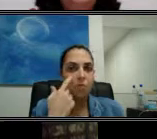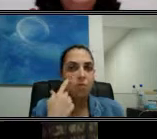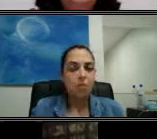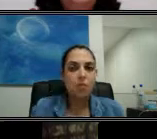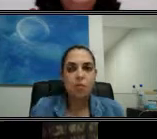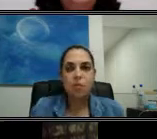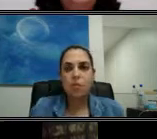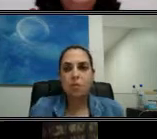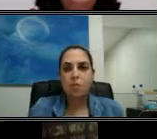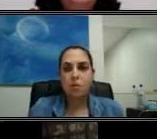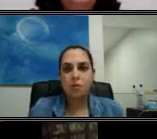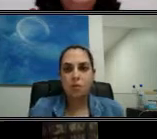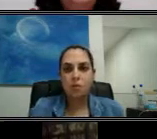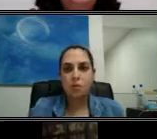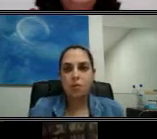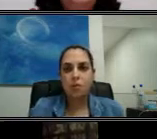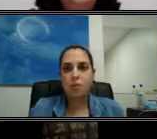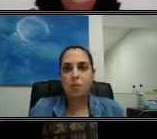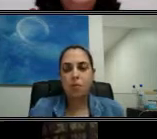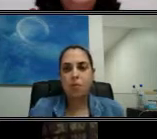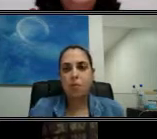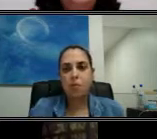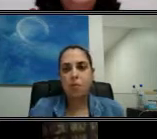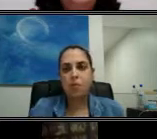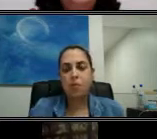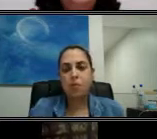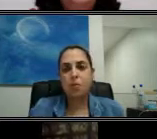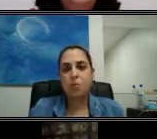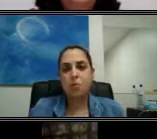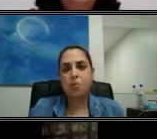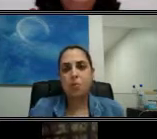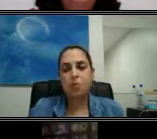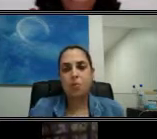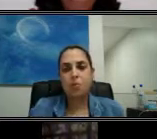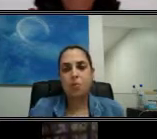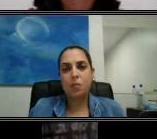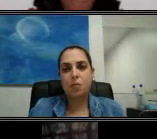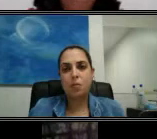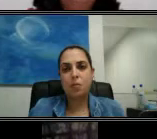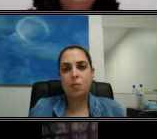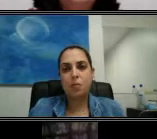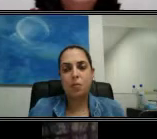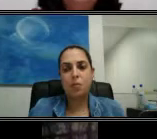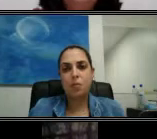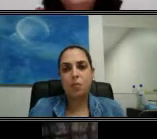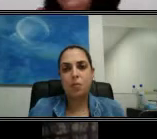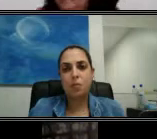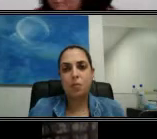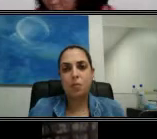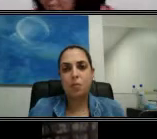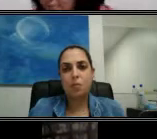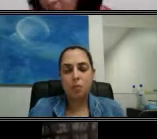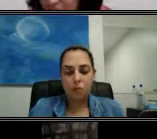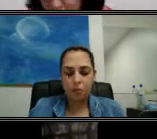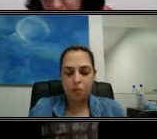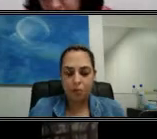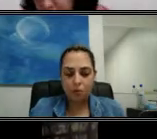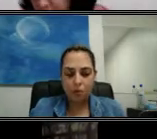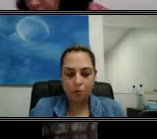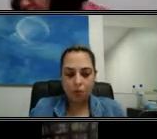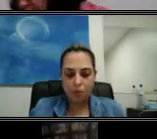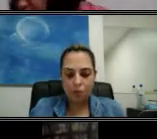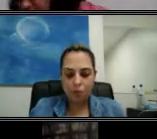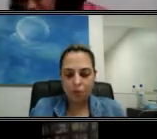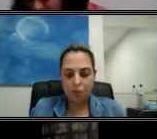entregar, então eu vou checar minhas respostas antes de entregar para o professor. Isso é uma estratégia metacognitiva de